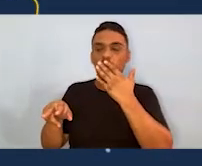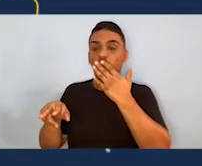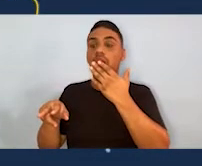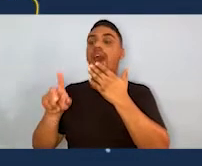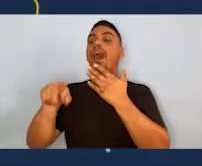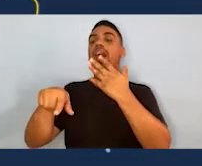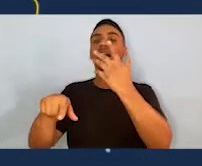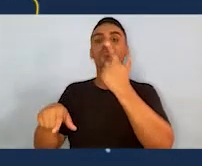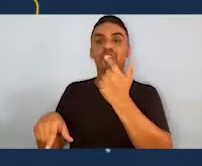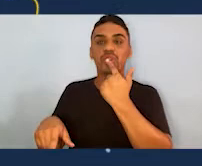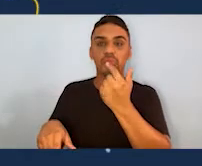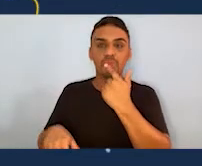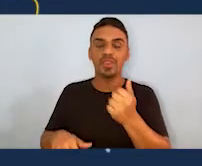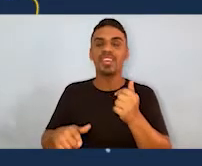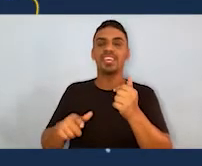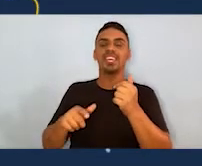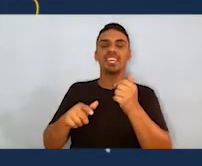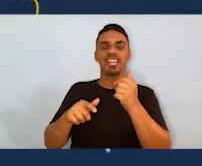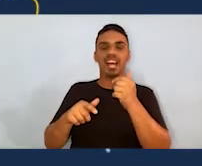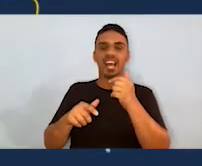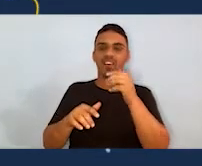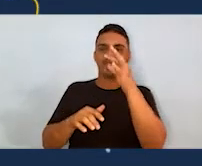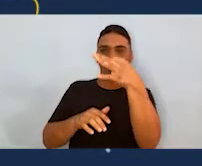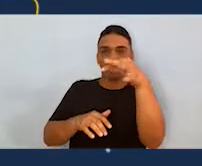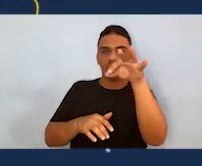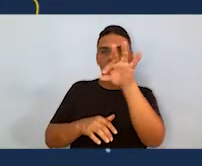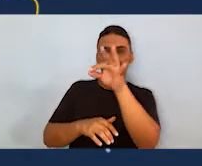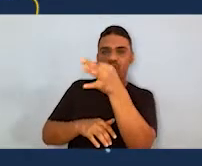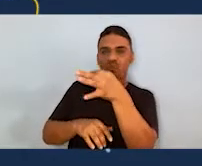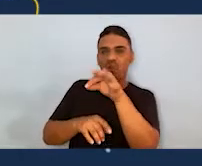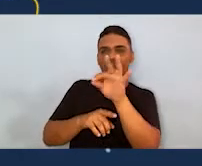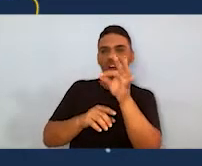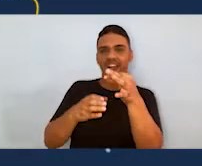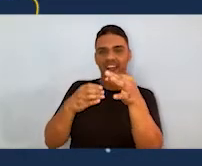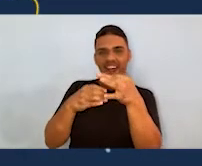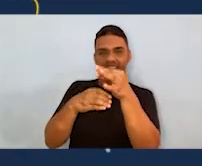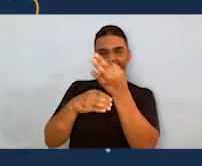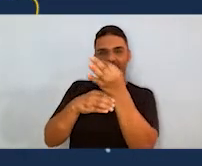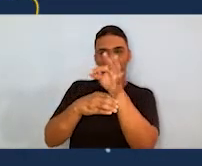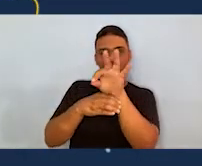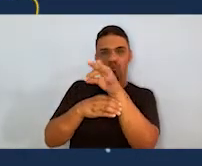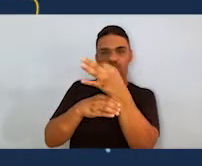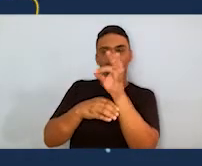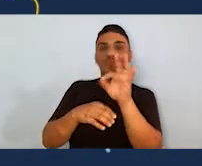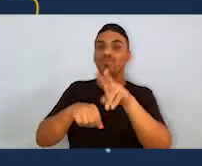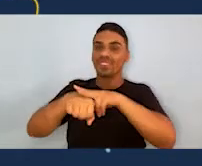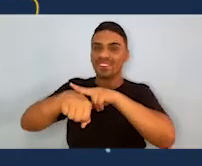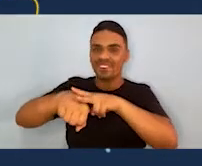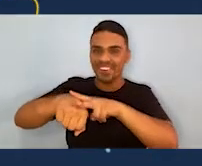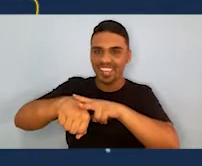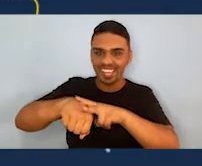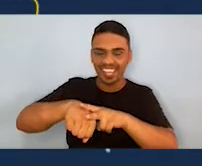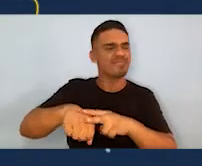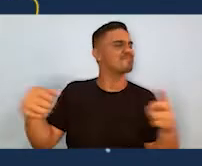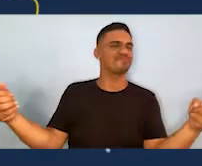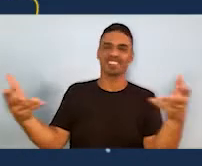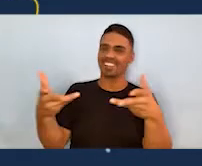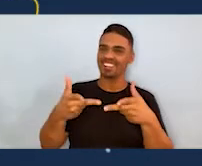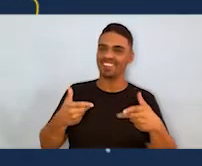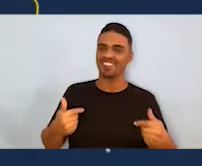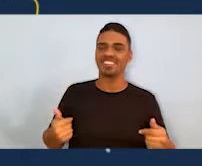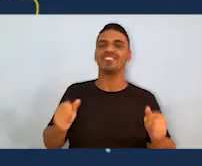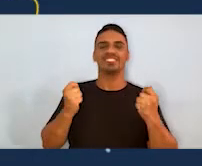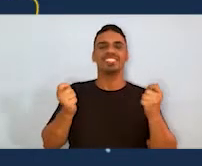Tem, é vermelha com uma folhinha verde. Poxa, maravilha! Uma coisa que você